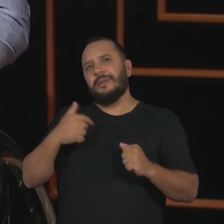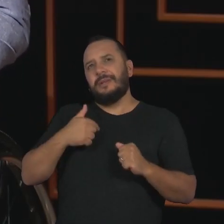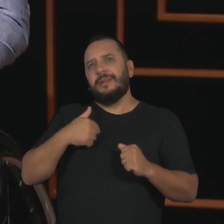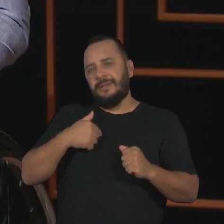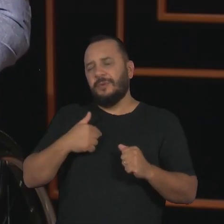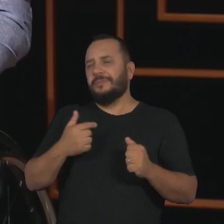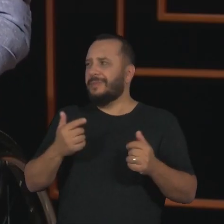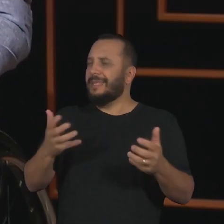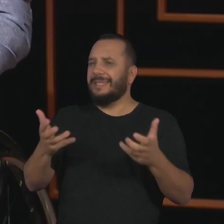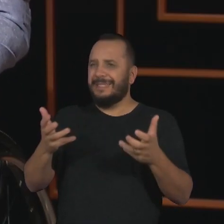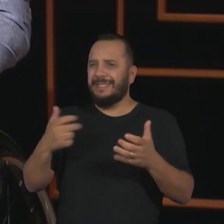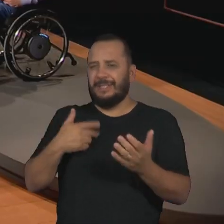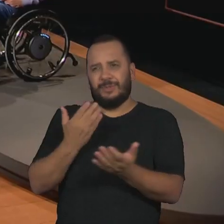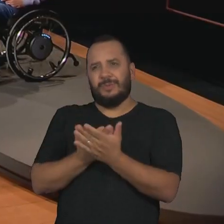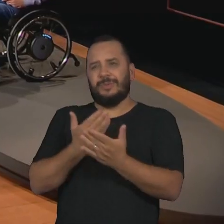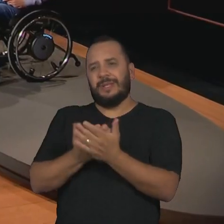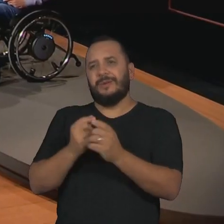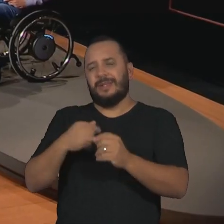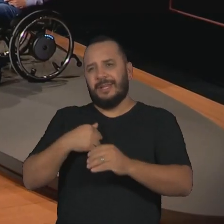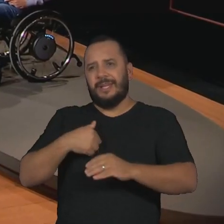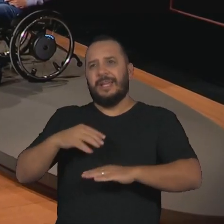ia fazer engenharia naval.